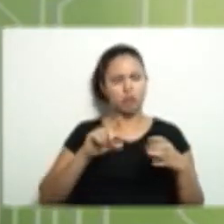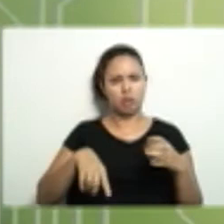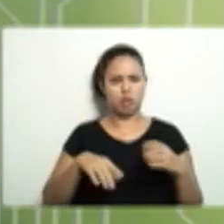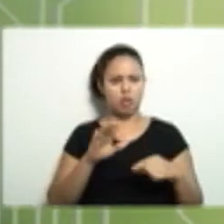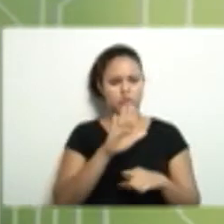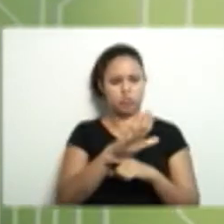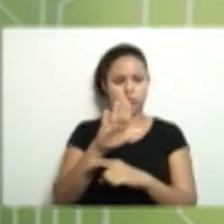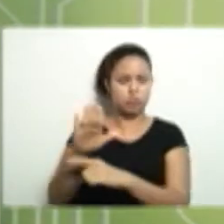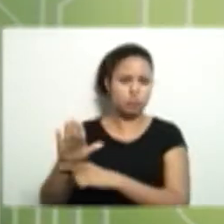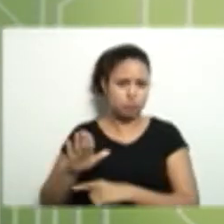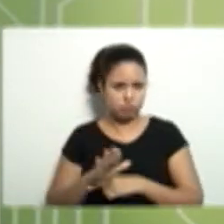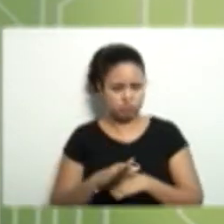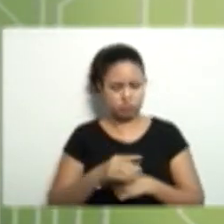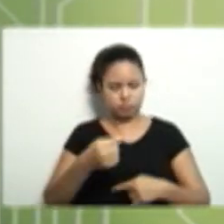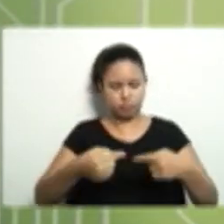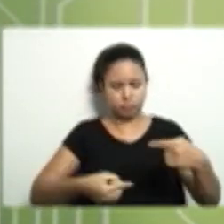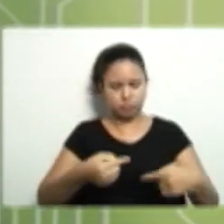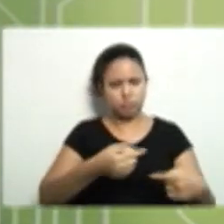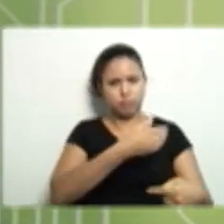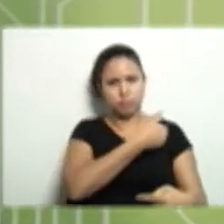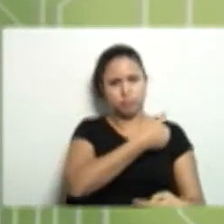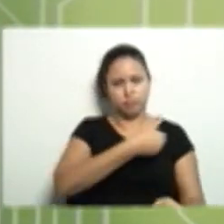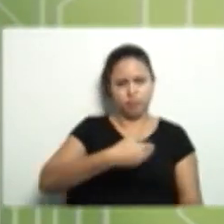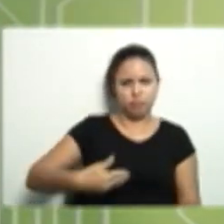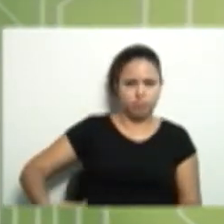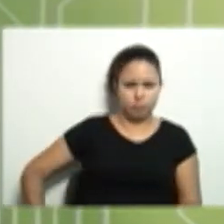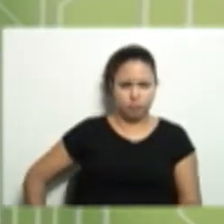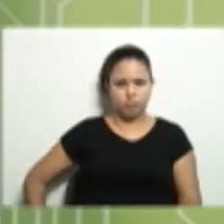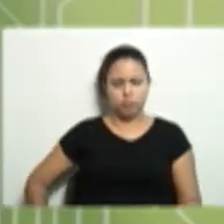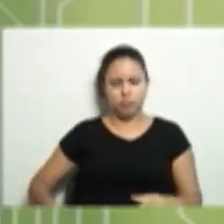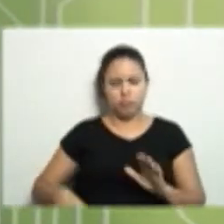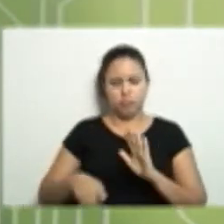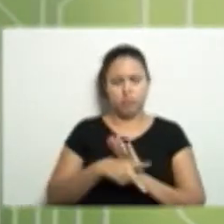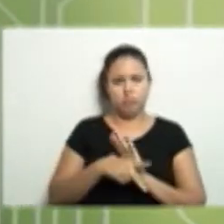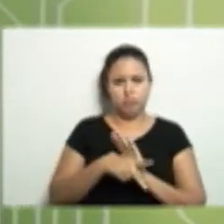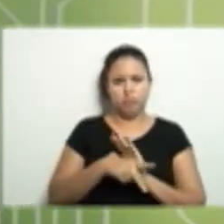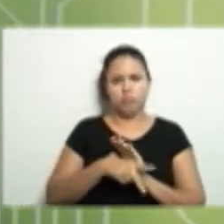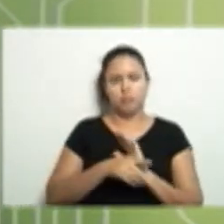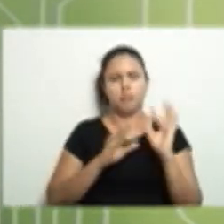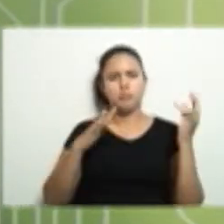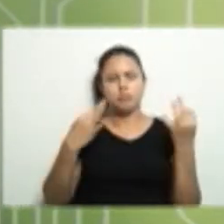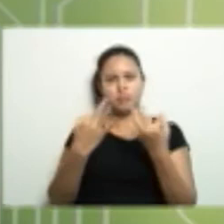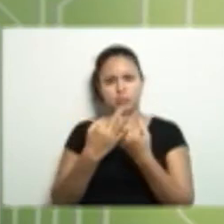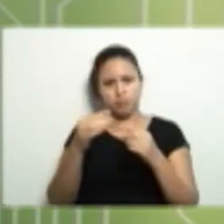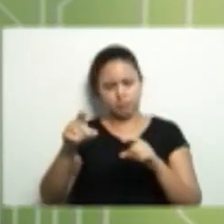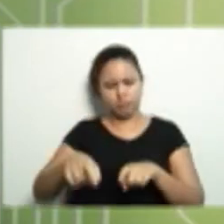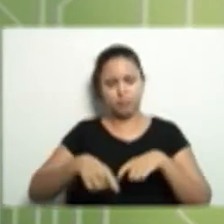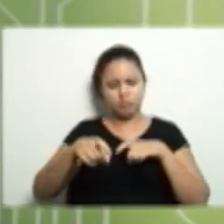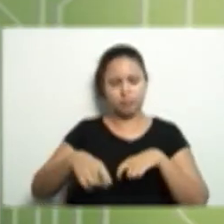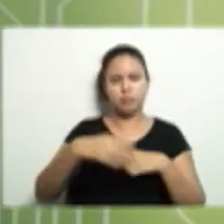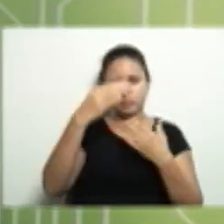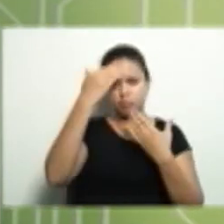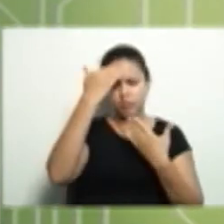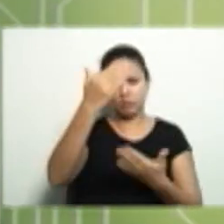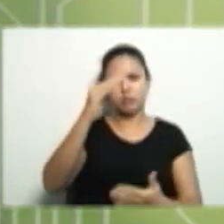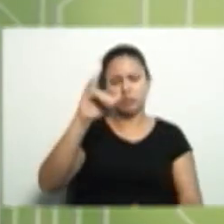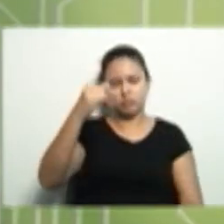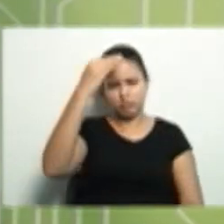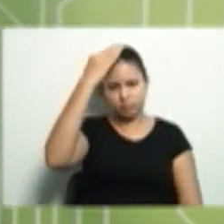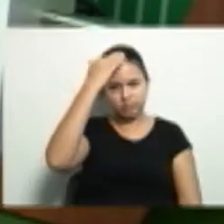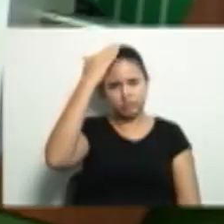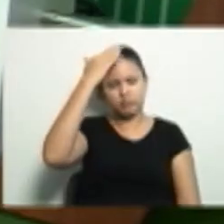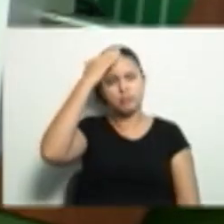de uma política de agricultura familiar. Eu queria agradecer a sua participação, ter mandado a resposta, pessoal de Paraná, pessoal